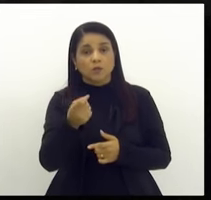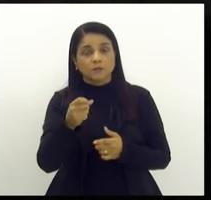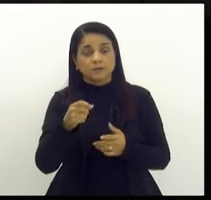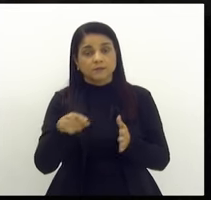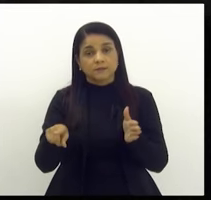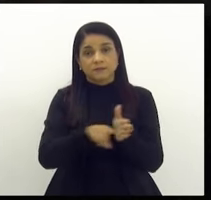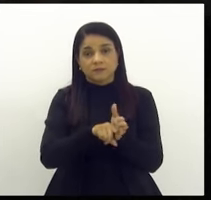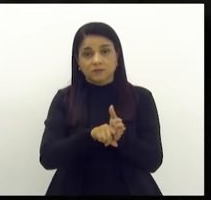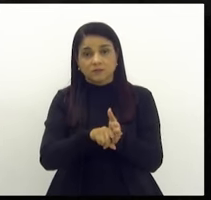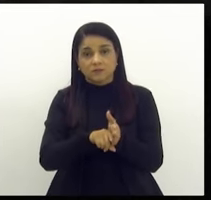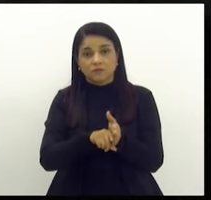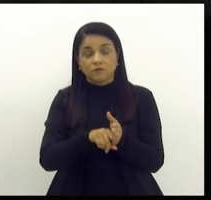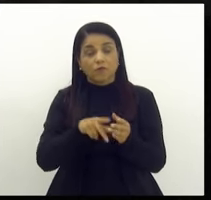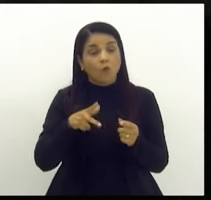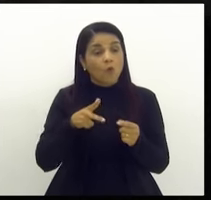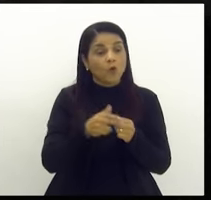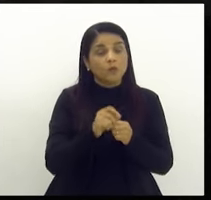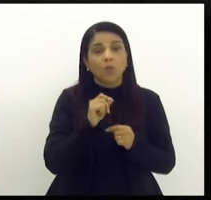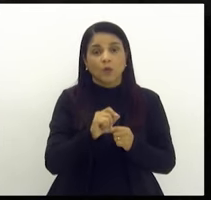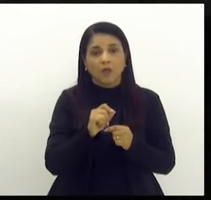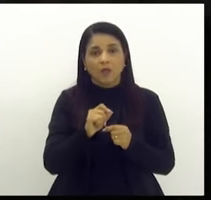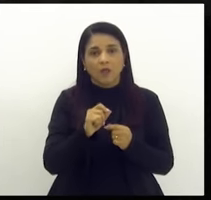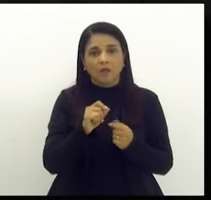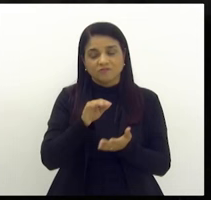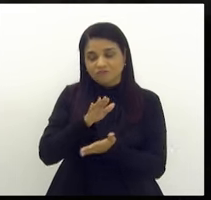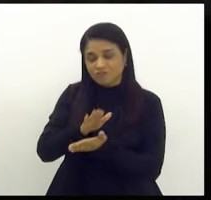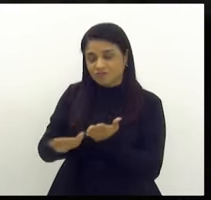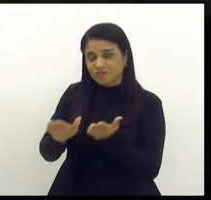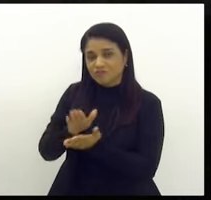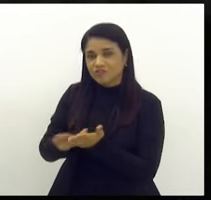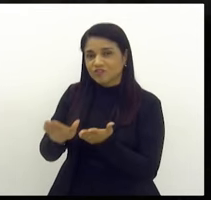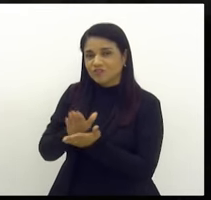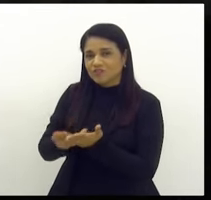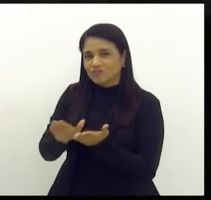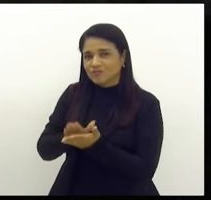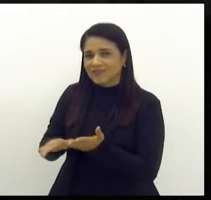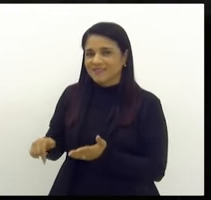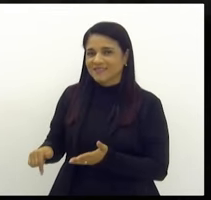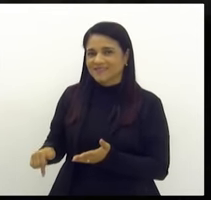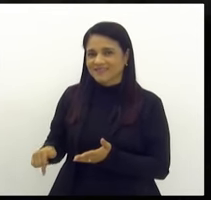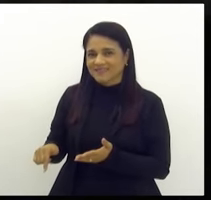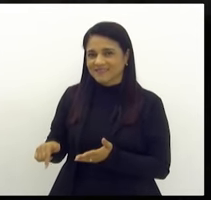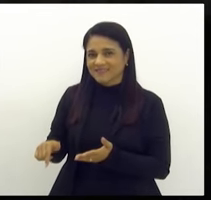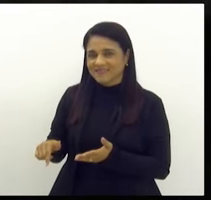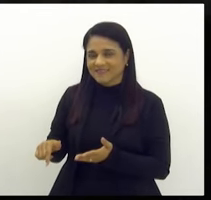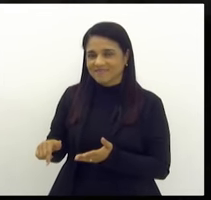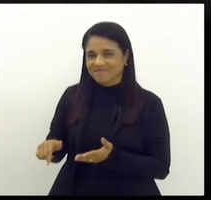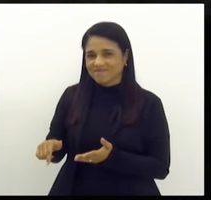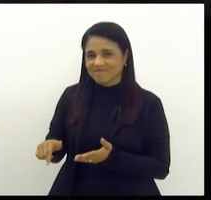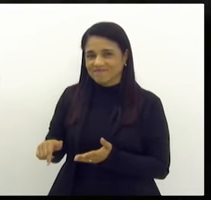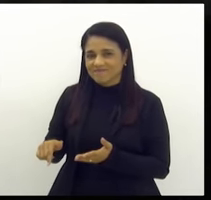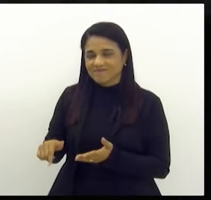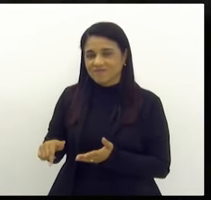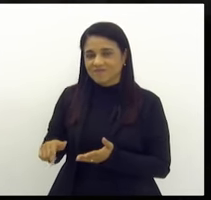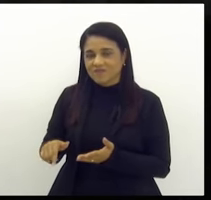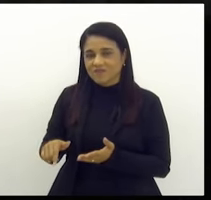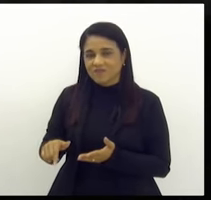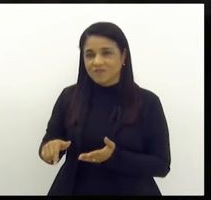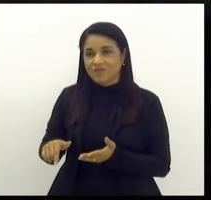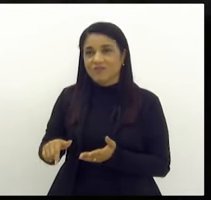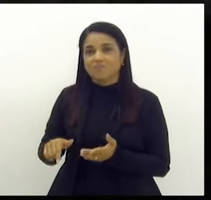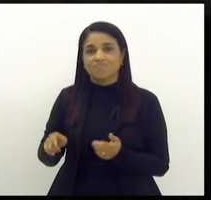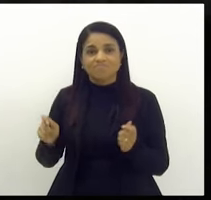Deputado vou cortar despesa corrente se na despesa corrente não der